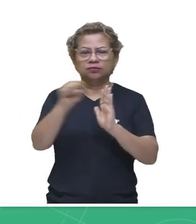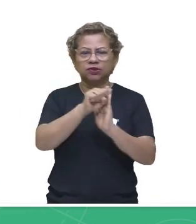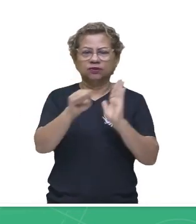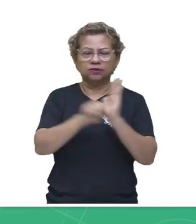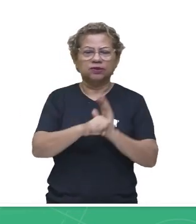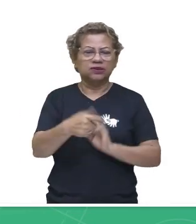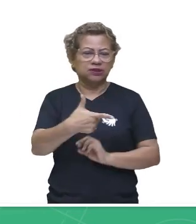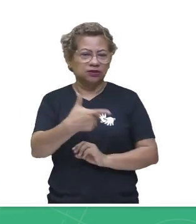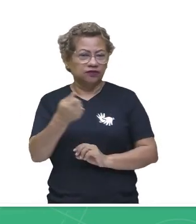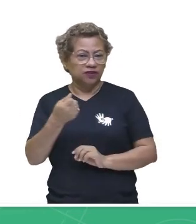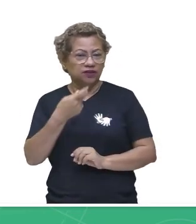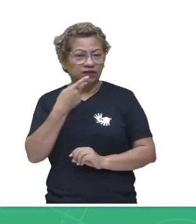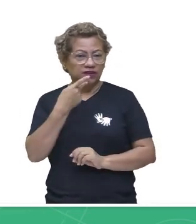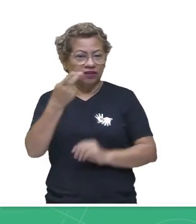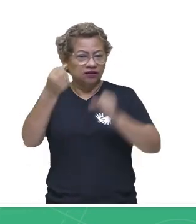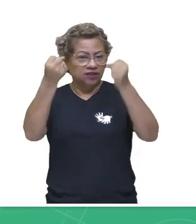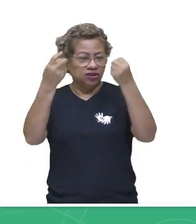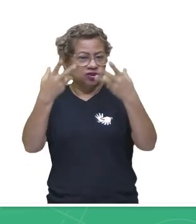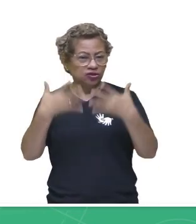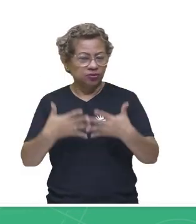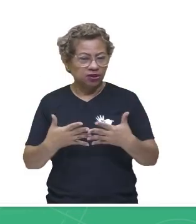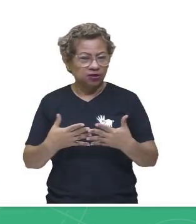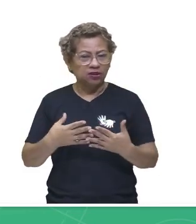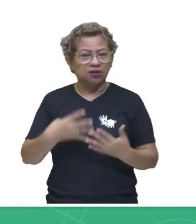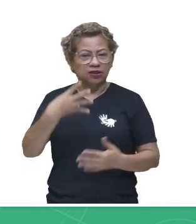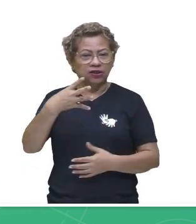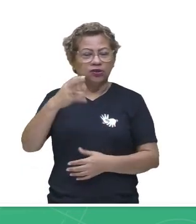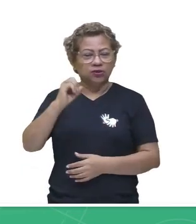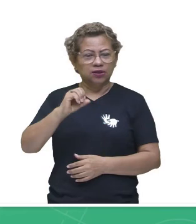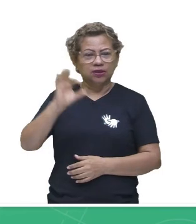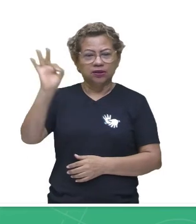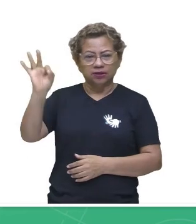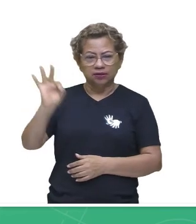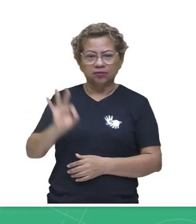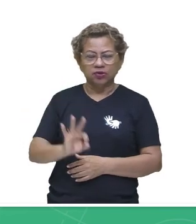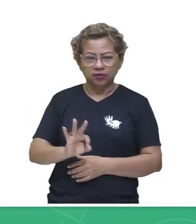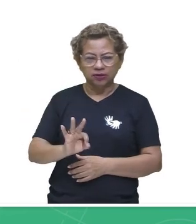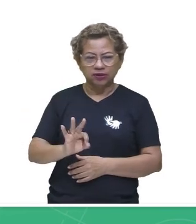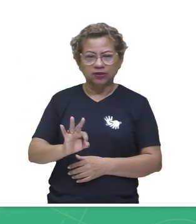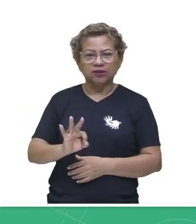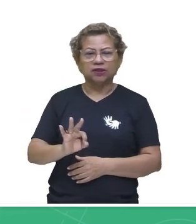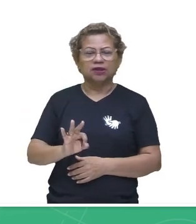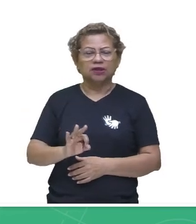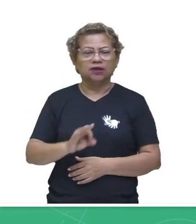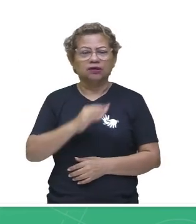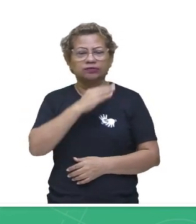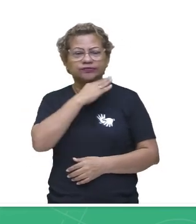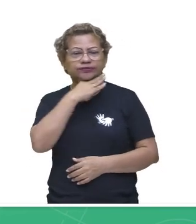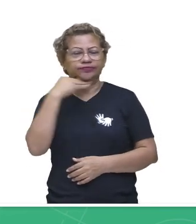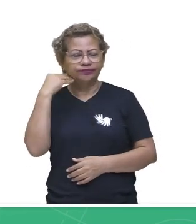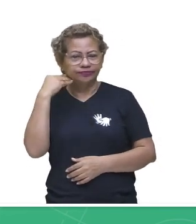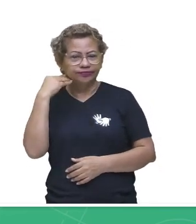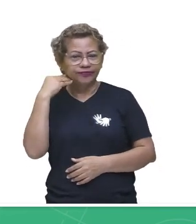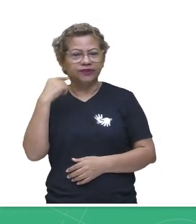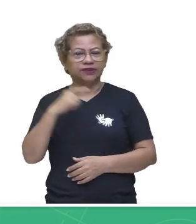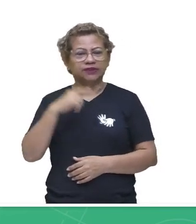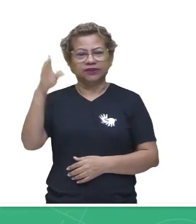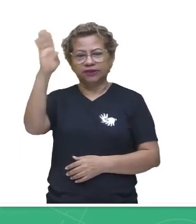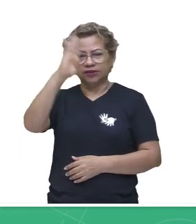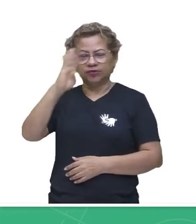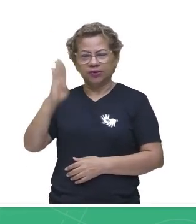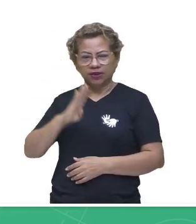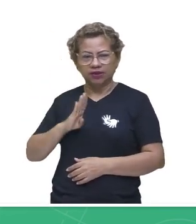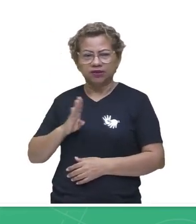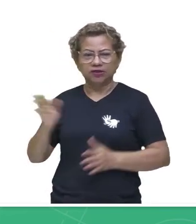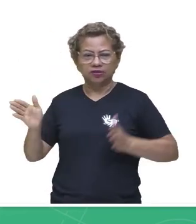que indicam que 40% do total de óbitos por homicídios no Brasil